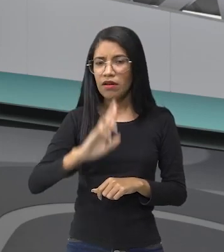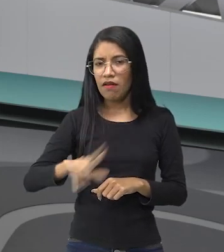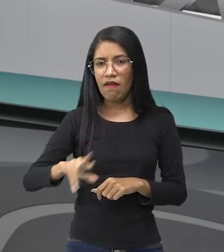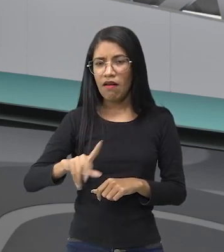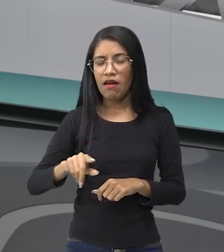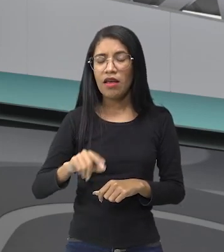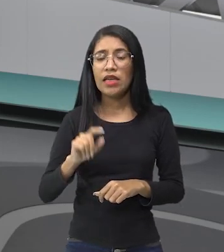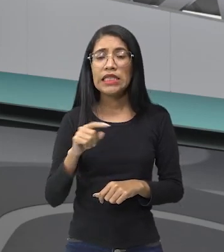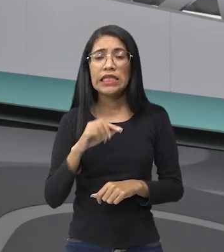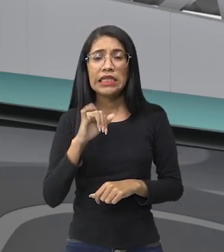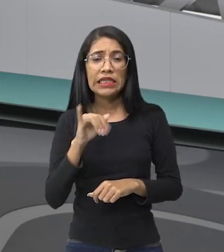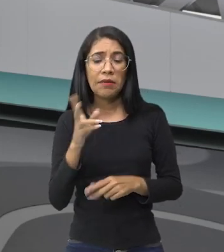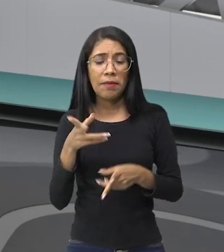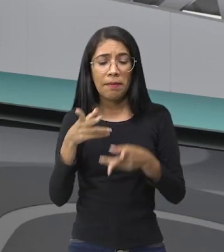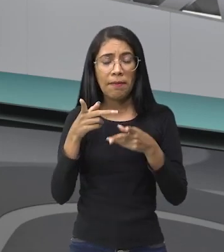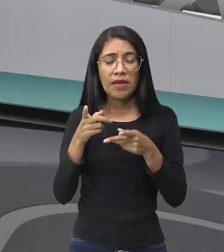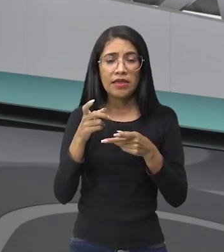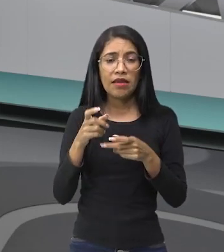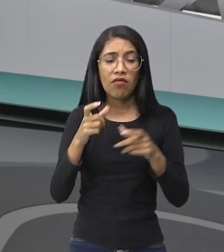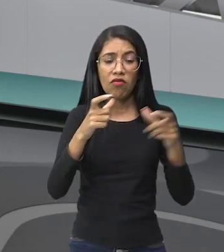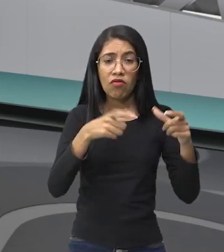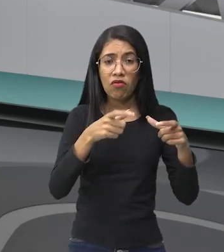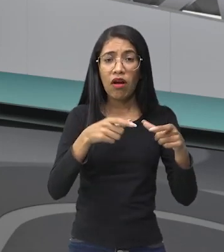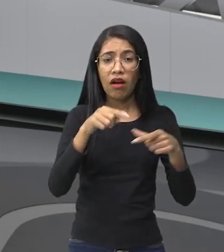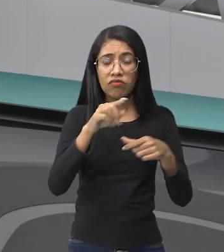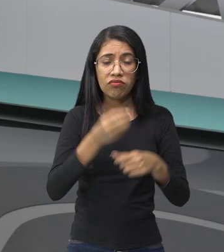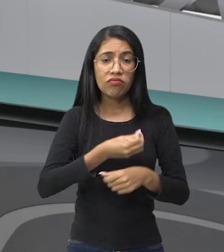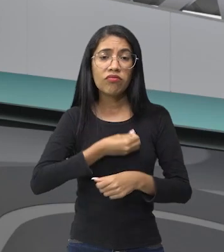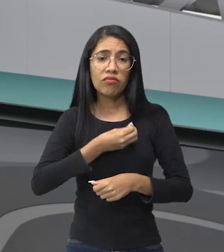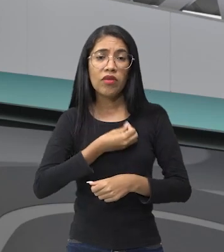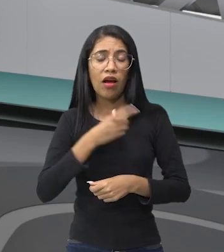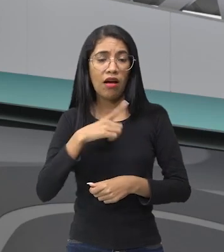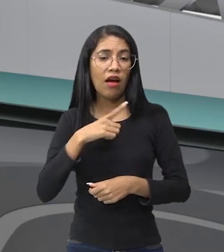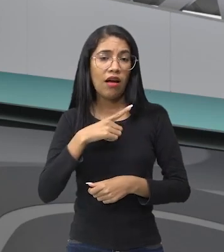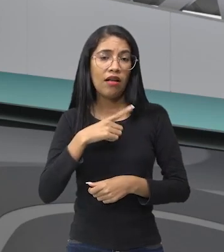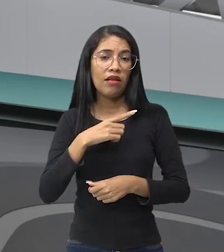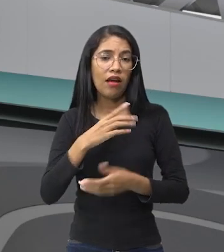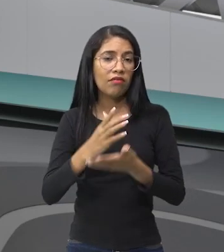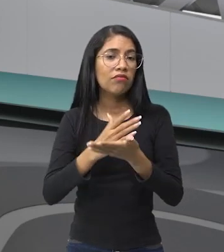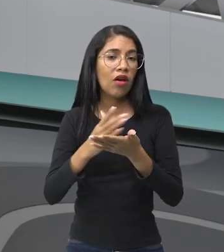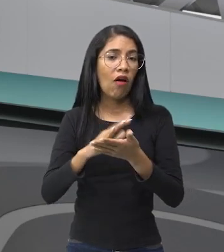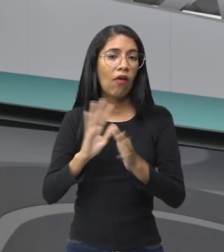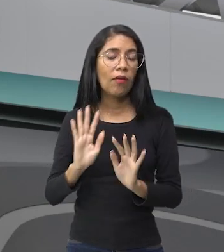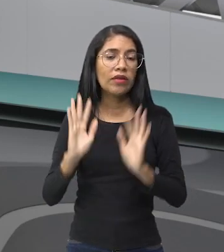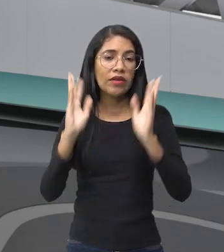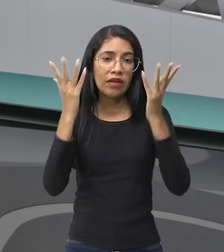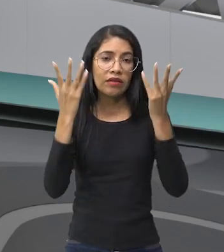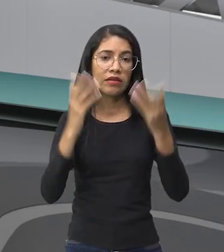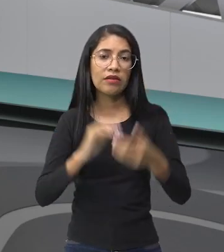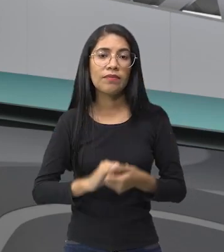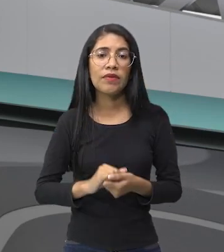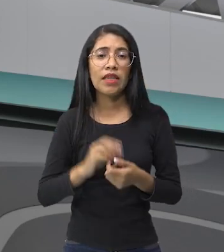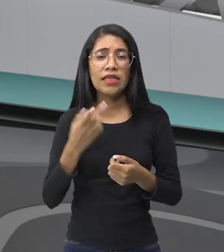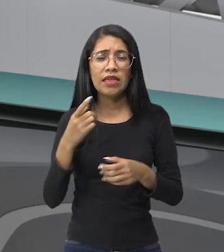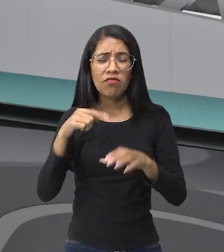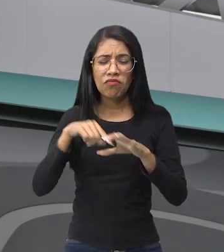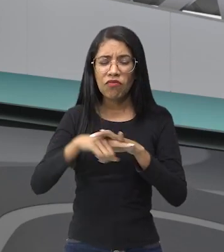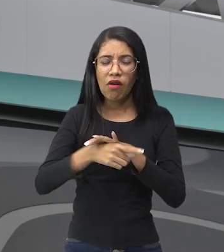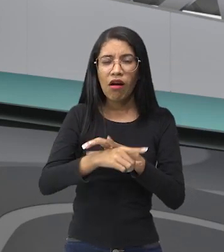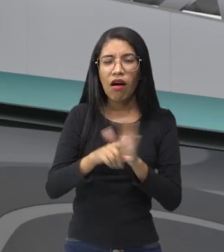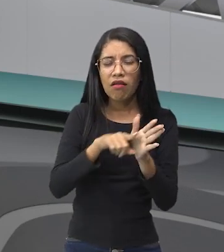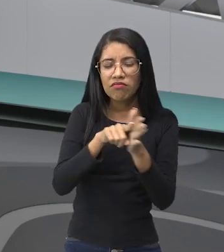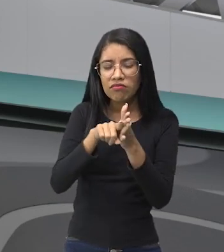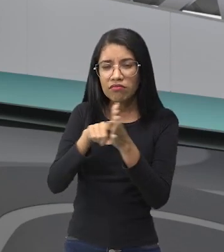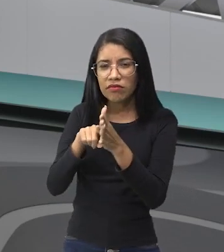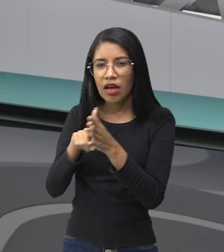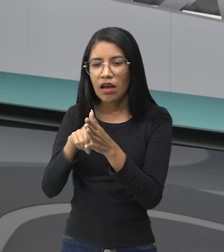Amazonas, mas se você for perceber, aí na localidade de vocês, existem algumas manifestações. E se vocês forem se aprofundar, vocês